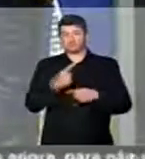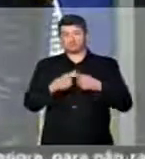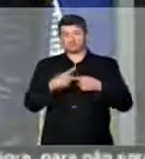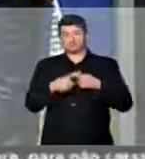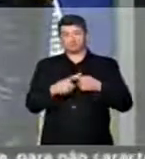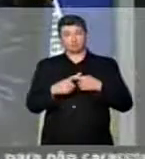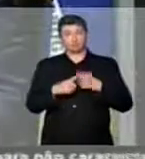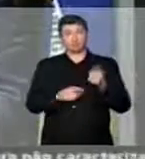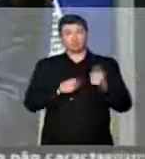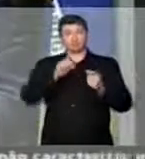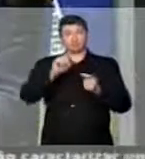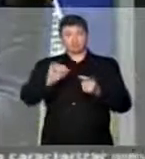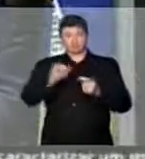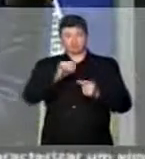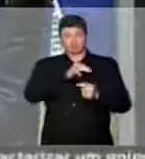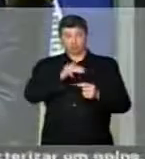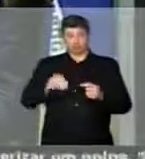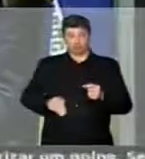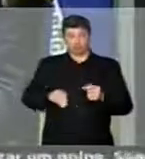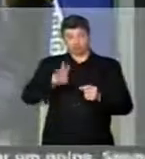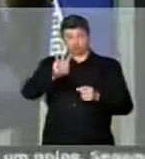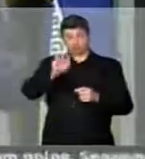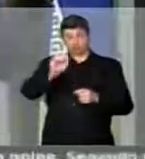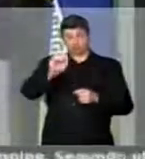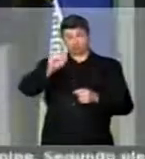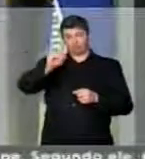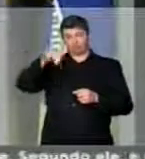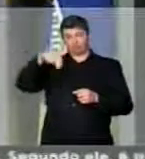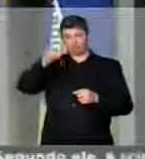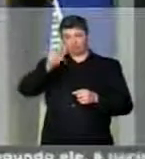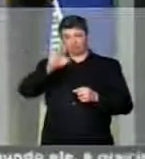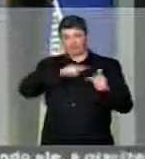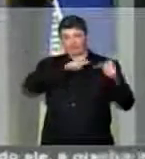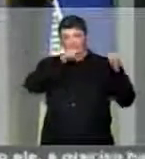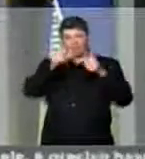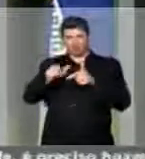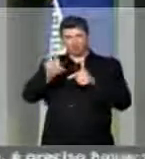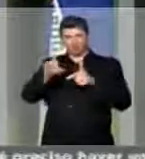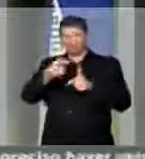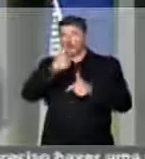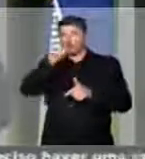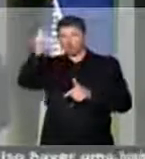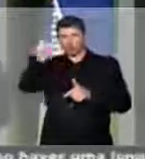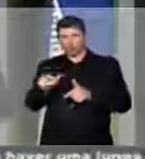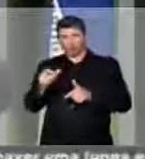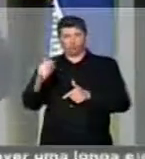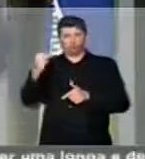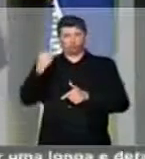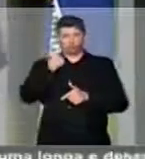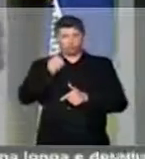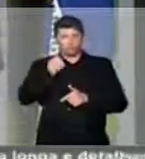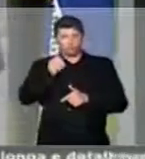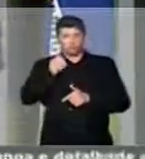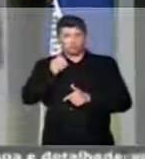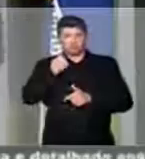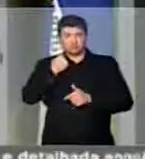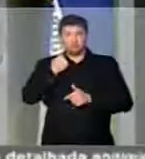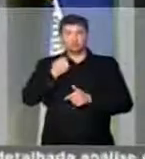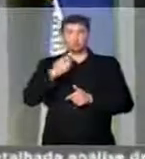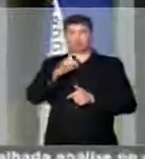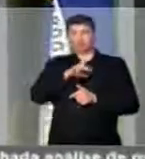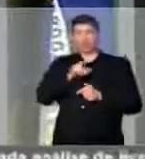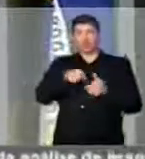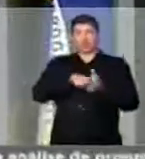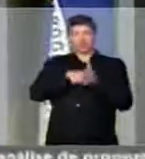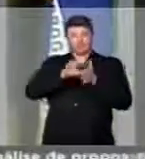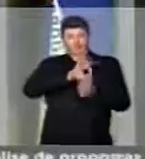Porque o ministro Jacques Wagner, Ivan Valente, não está agredindo apenas um juiz, não está agredindo apenas a Lava